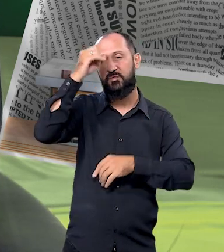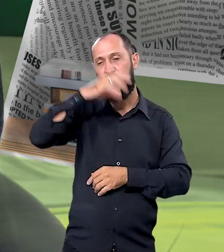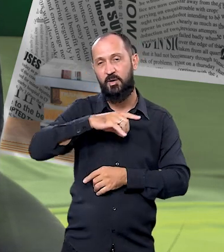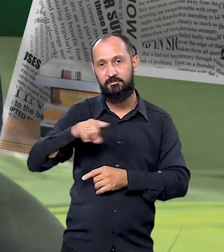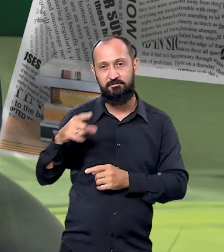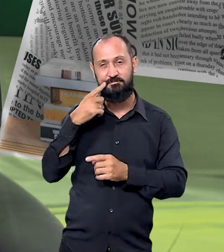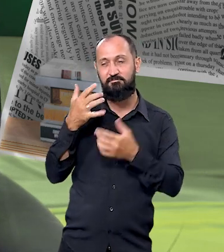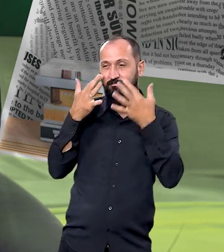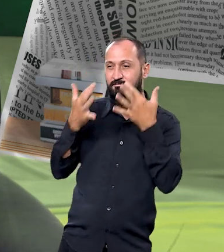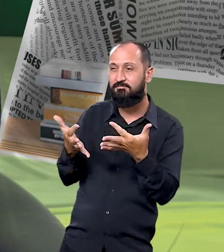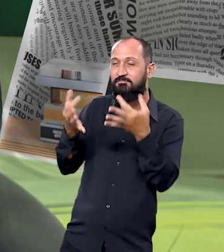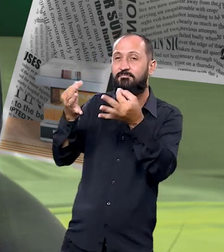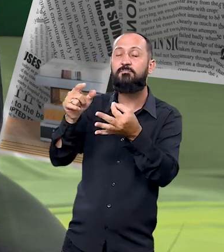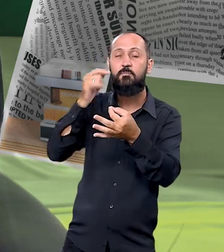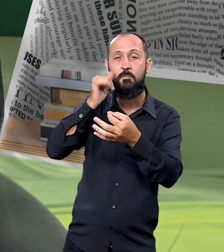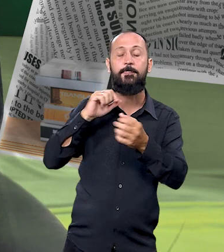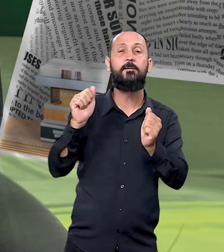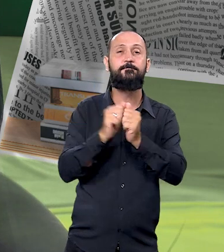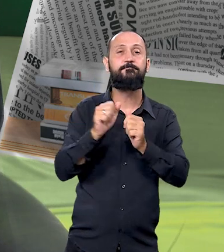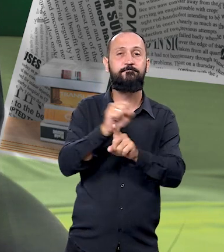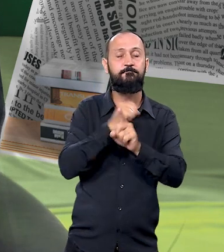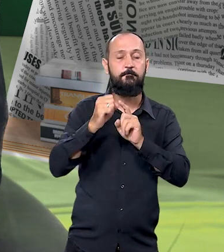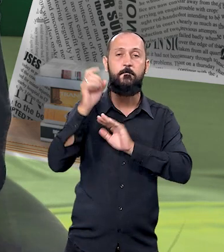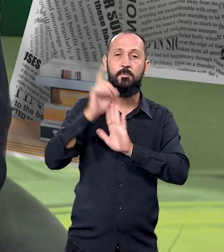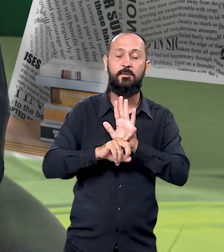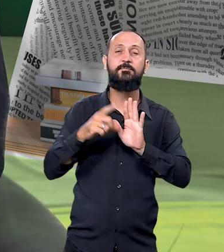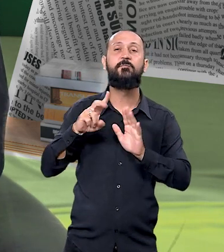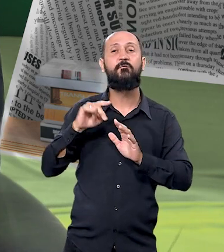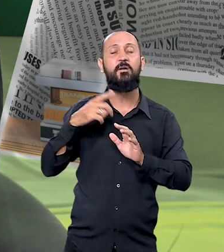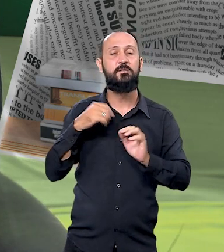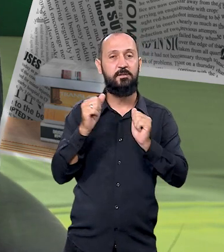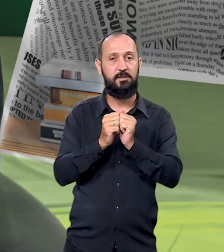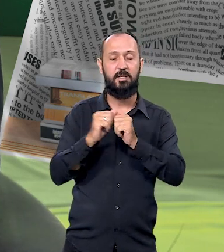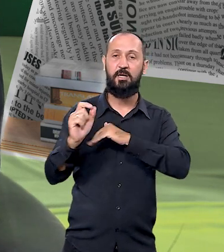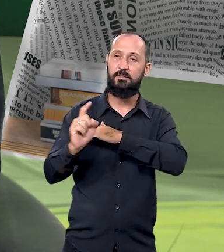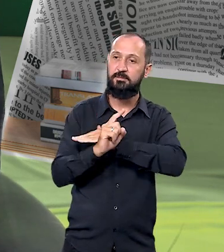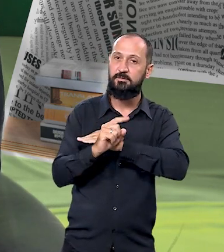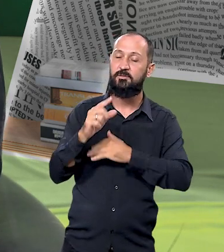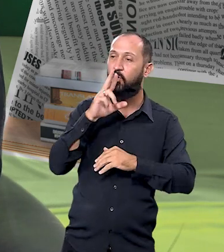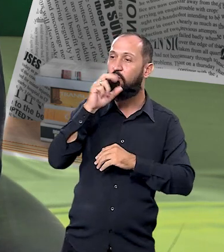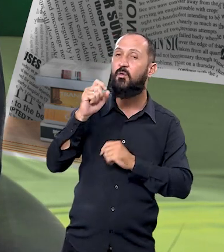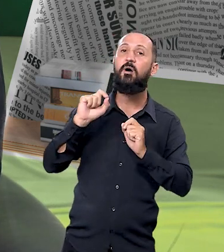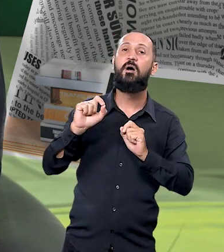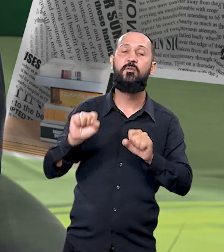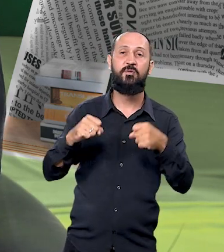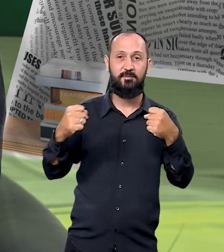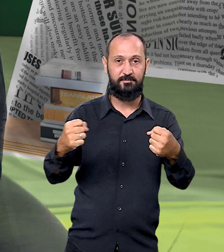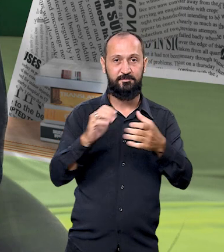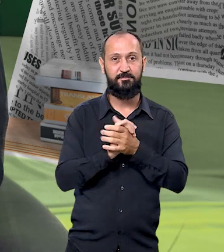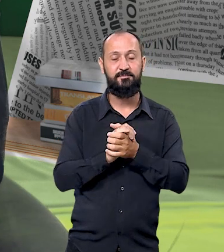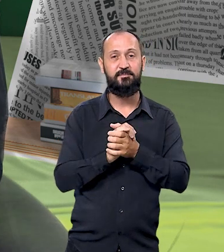direito tem que atravessar toda a rede de atendimento. E a nossa função é fortalecer. E aí sim, receber a Casa da Mulher Brasileira como